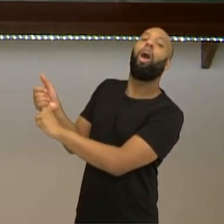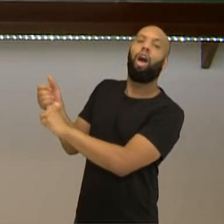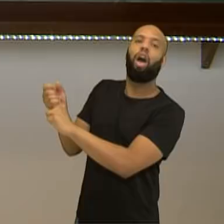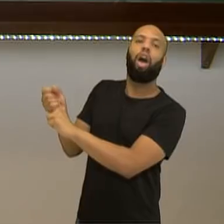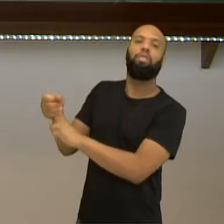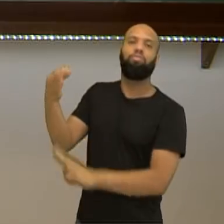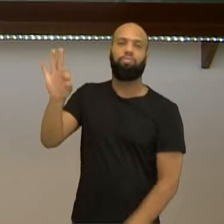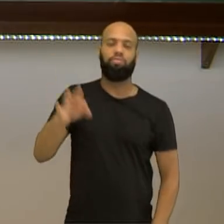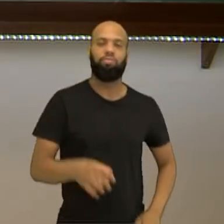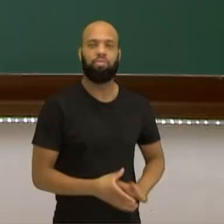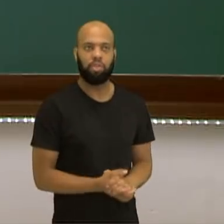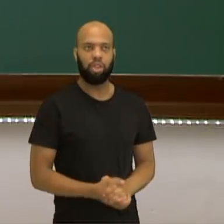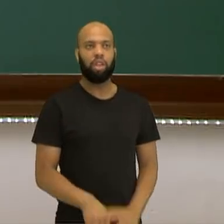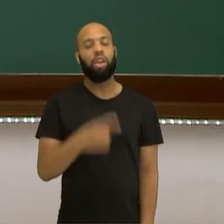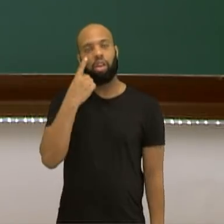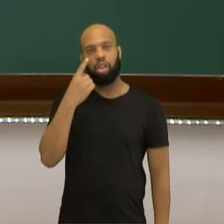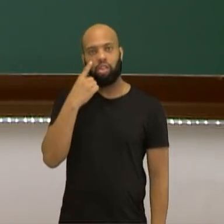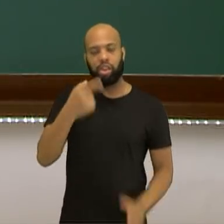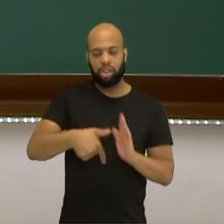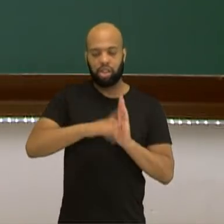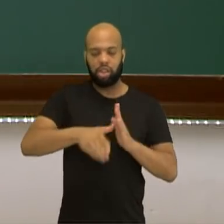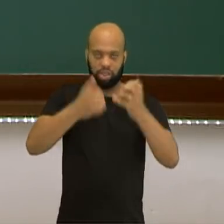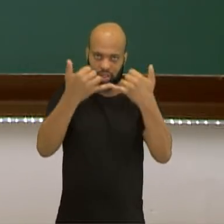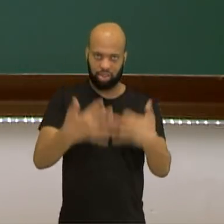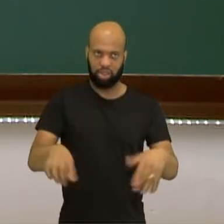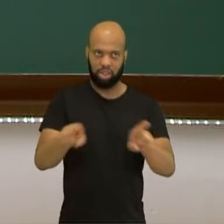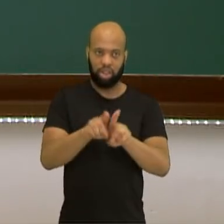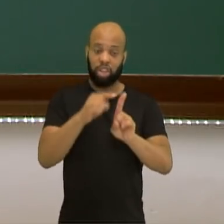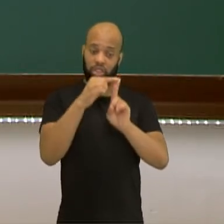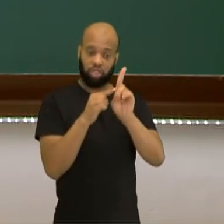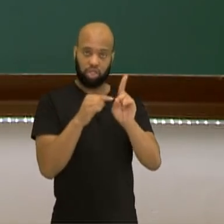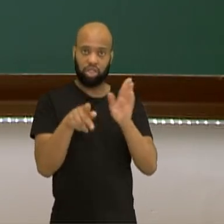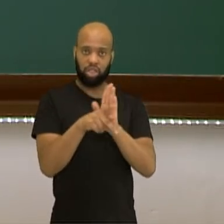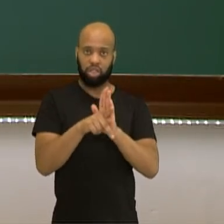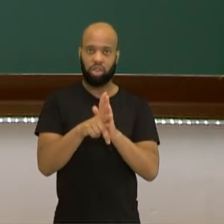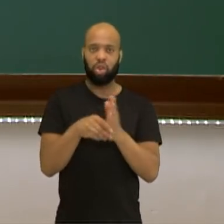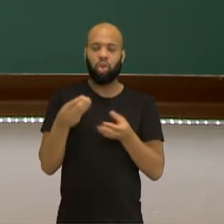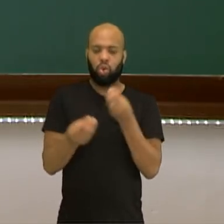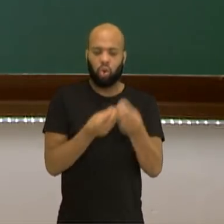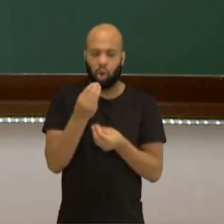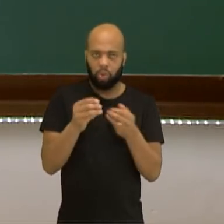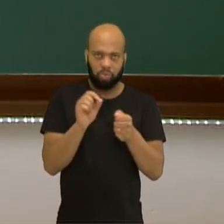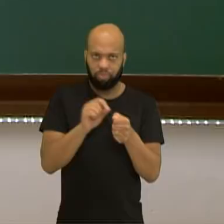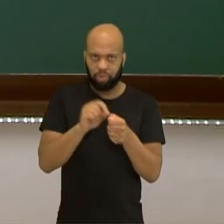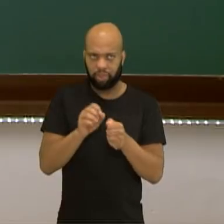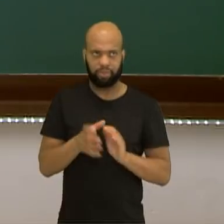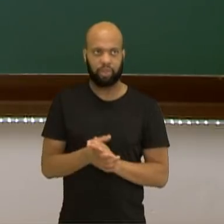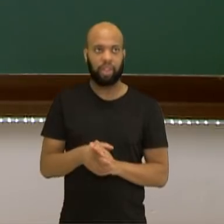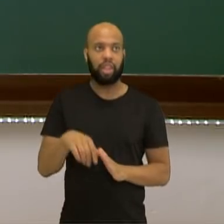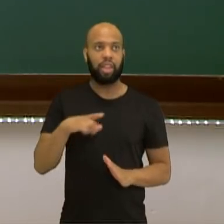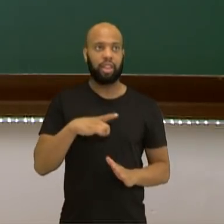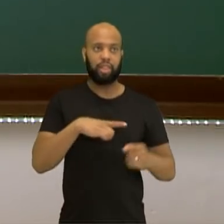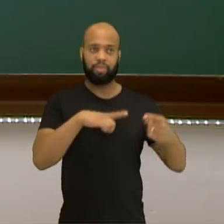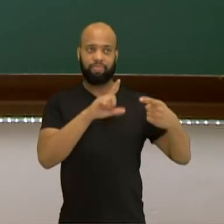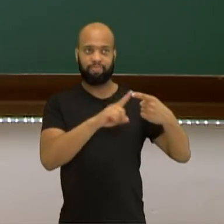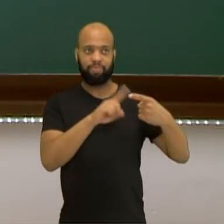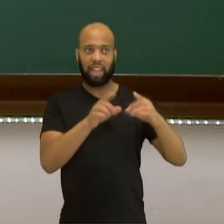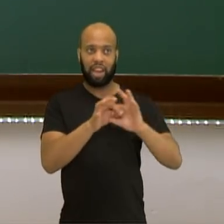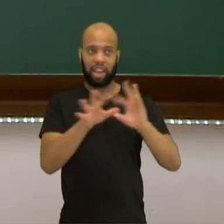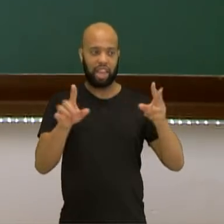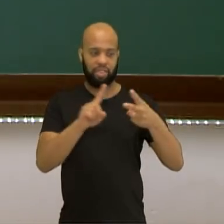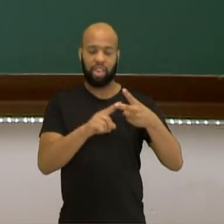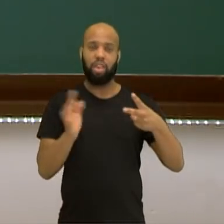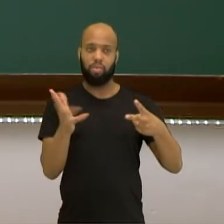E aqui, lembra que eu falei para vocês sobre os estilos de jogos, né? Então, nós temos o livre, o veloz,